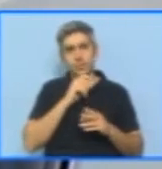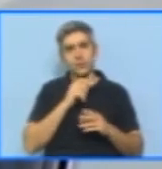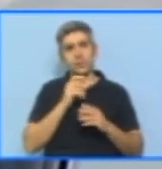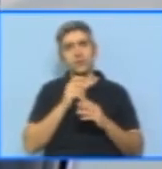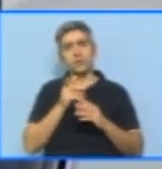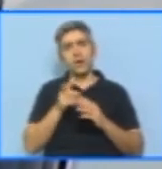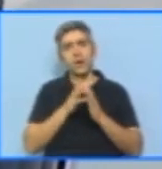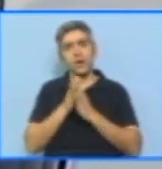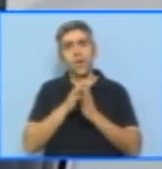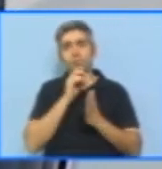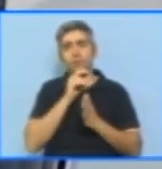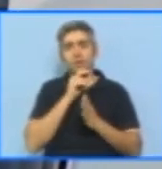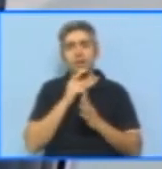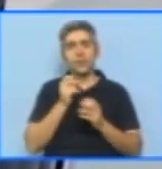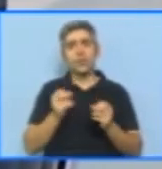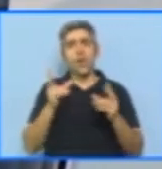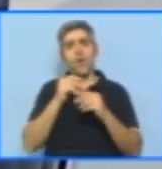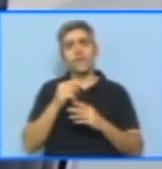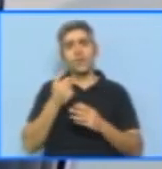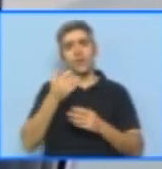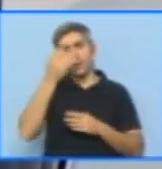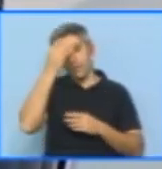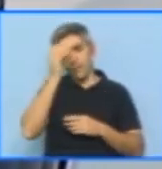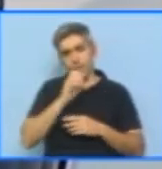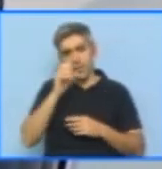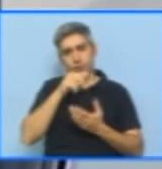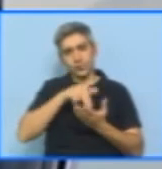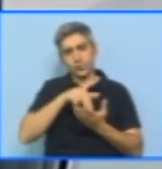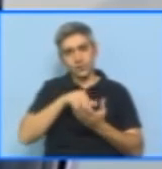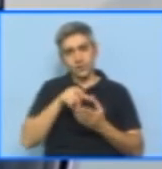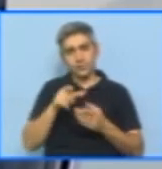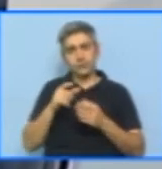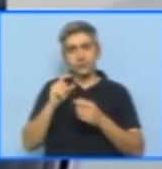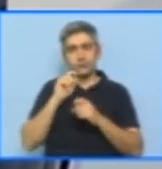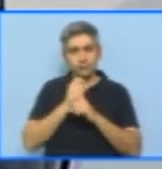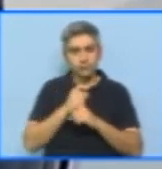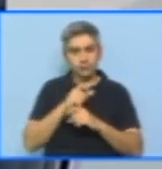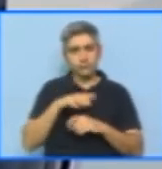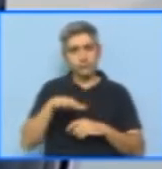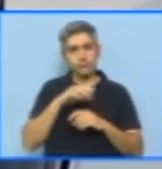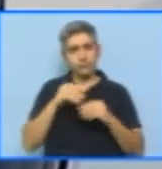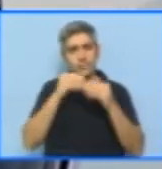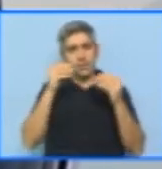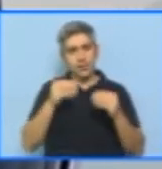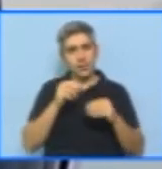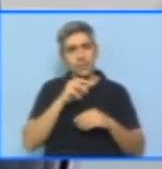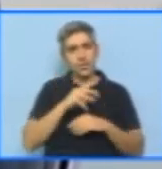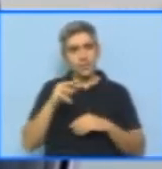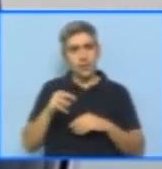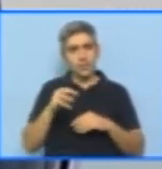ocasião excelente para ensaiar uma nova postura diante, de facto, das exigências que as plataformas